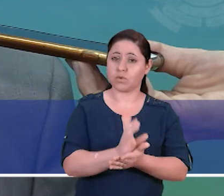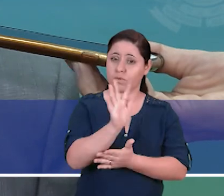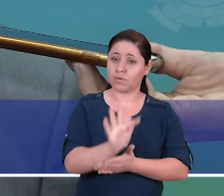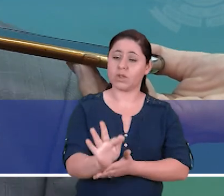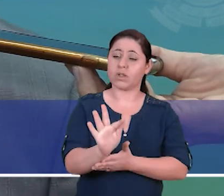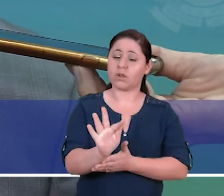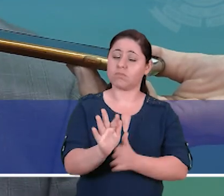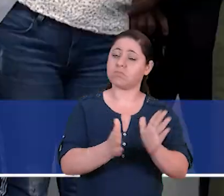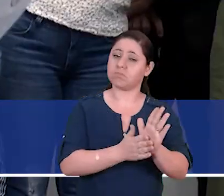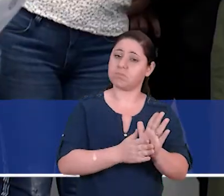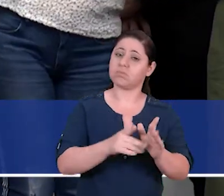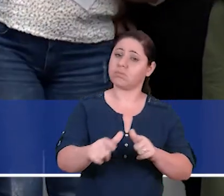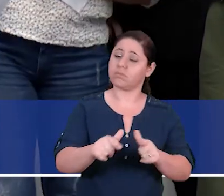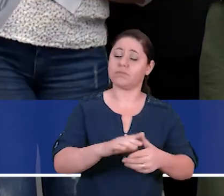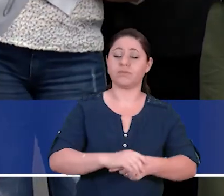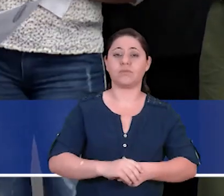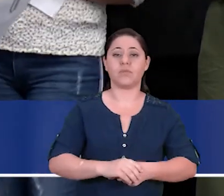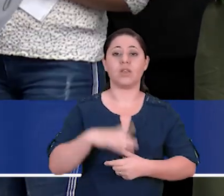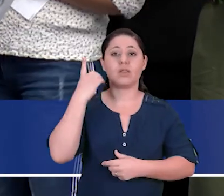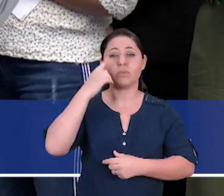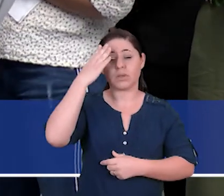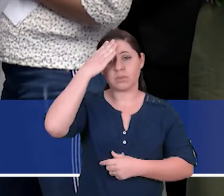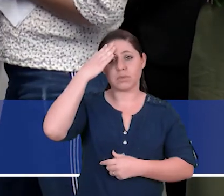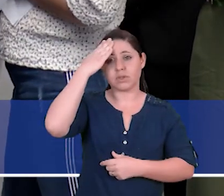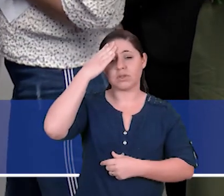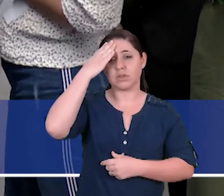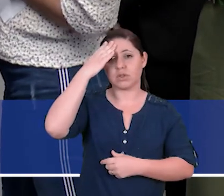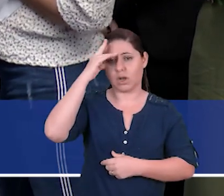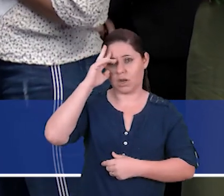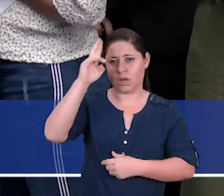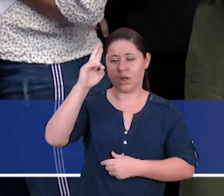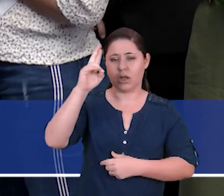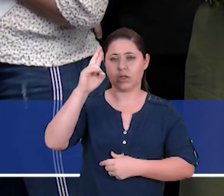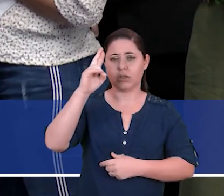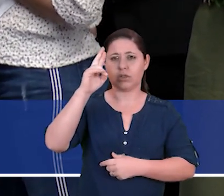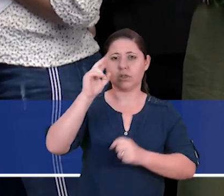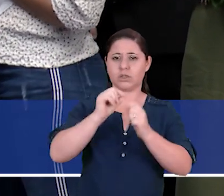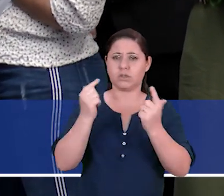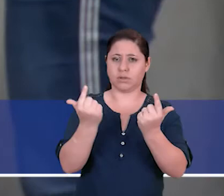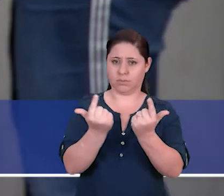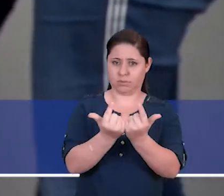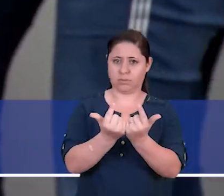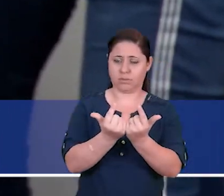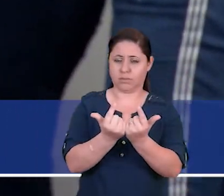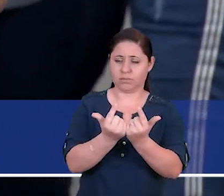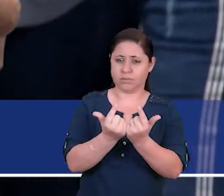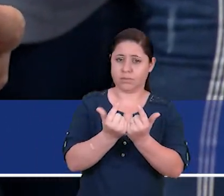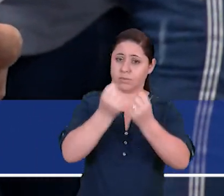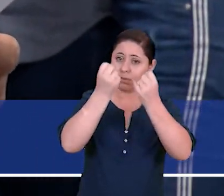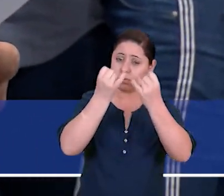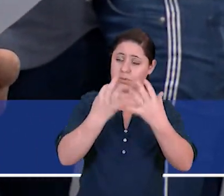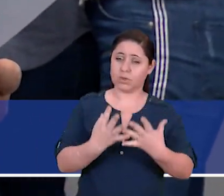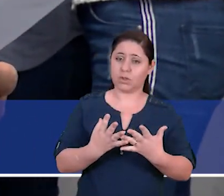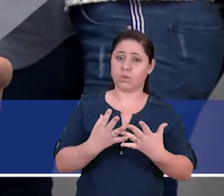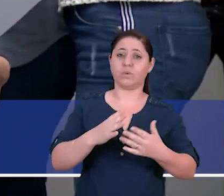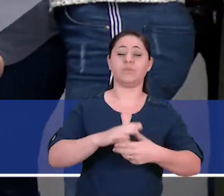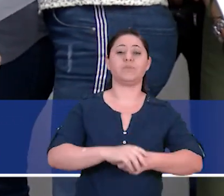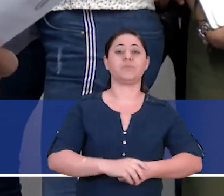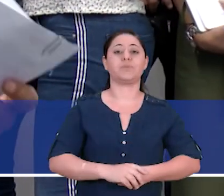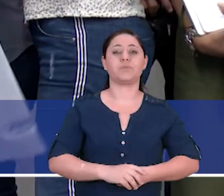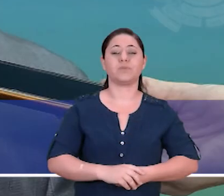para o cumprimento da sua missão. O deputado Barbosinha, do Democratas, líder do governo na casa, explicou sobre a importância